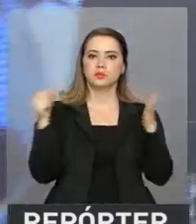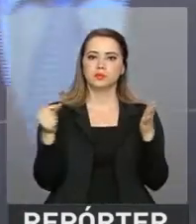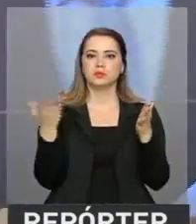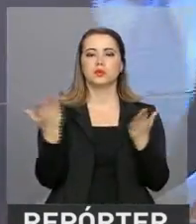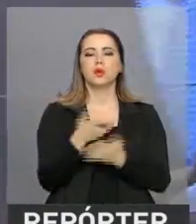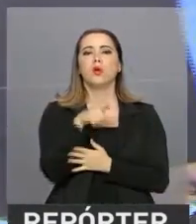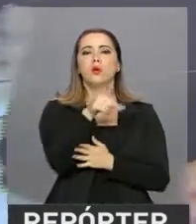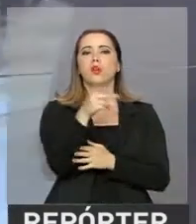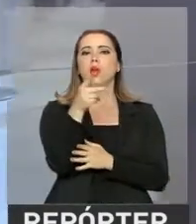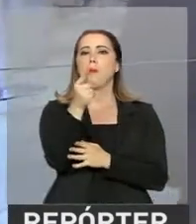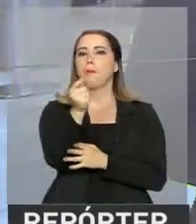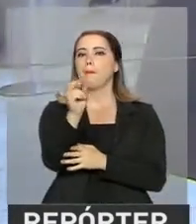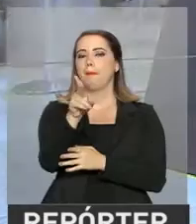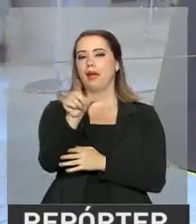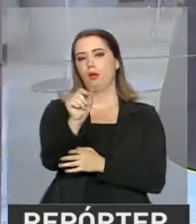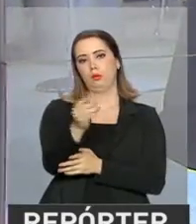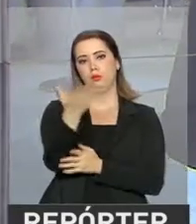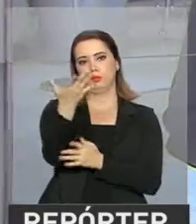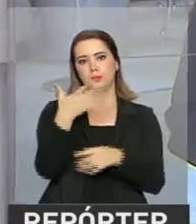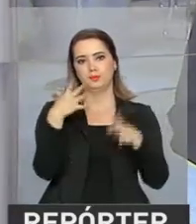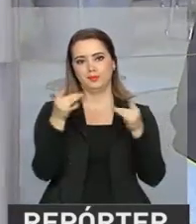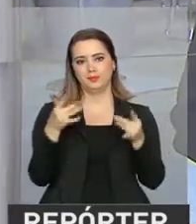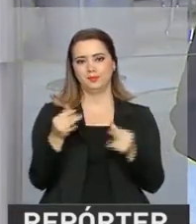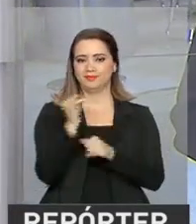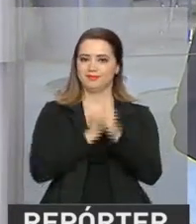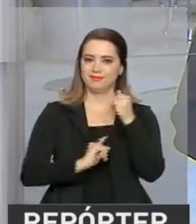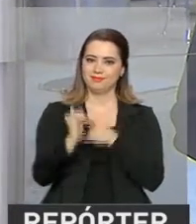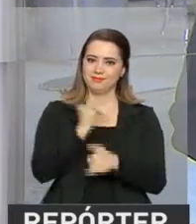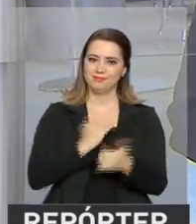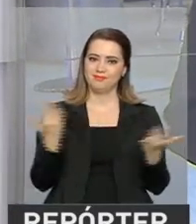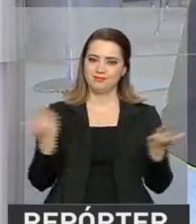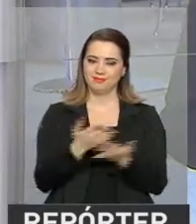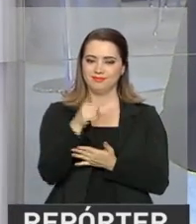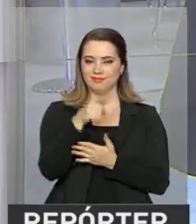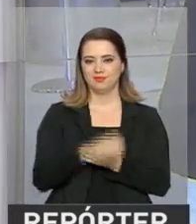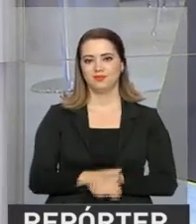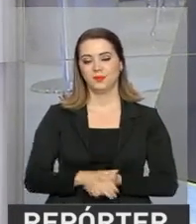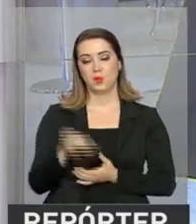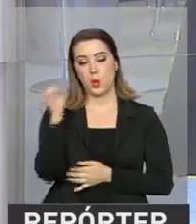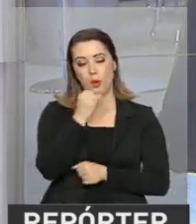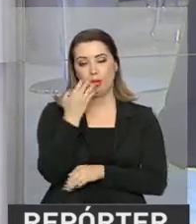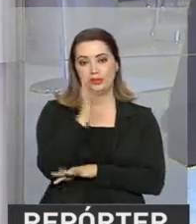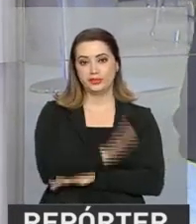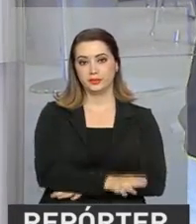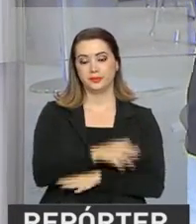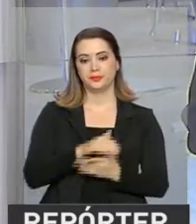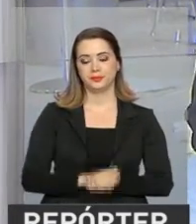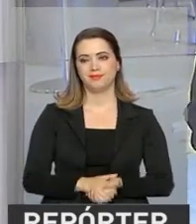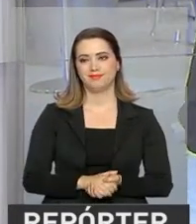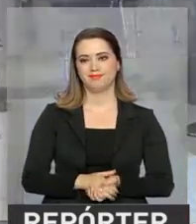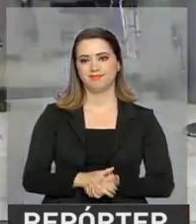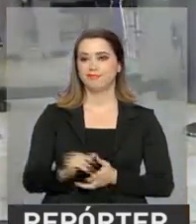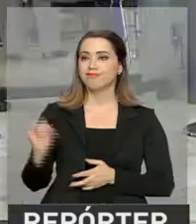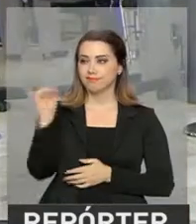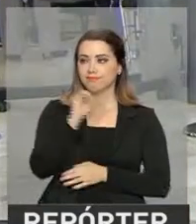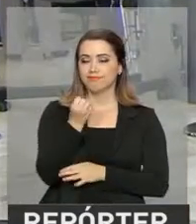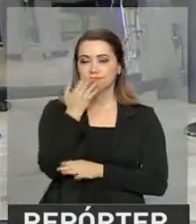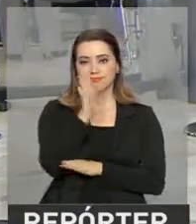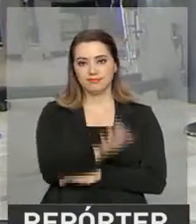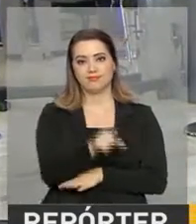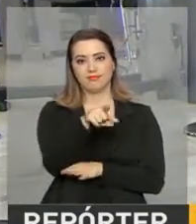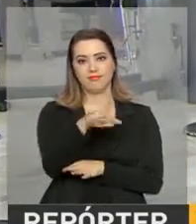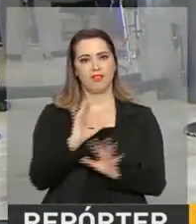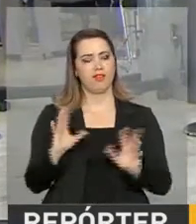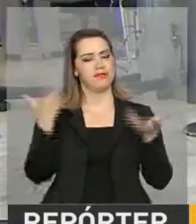com o repórter paulo la sálvia que tem as informações para a gente olá paulo boa tarde mas a leandro boa tarde foi uma cerimônia